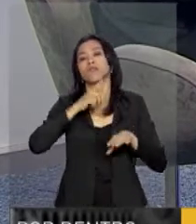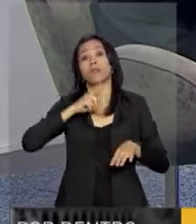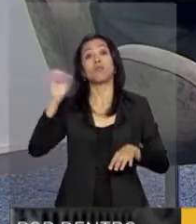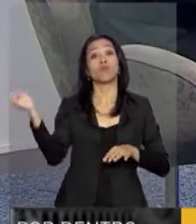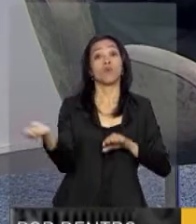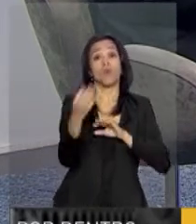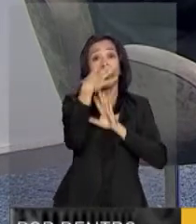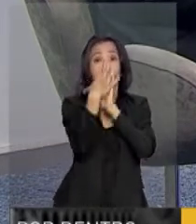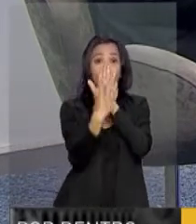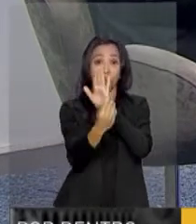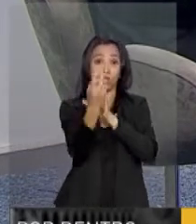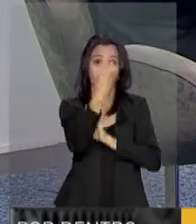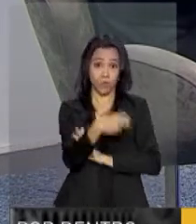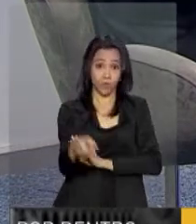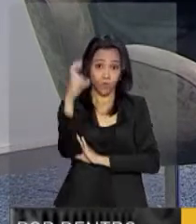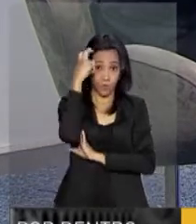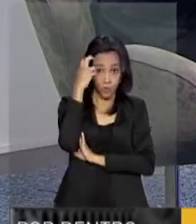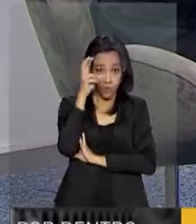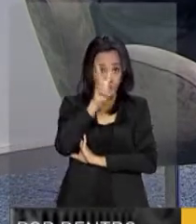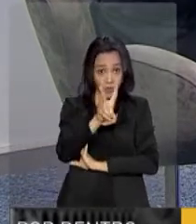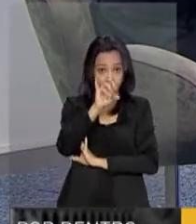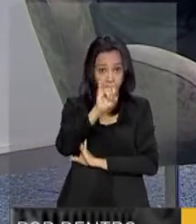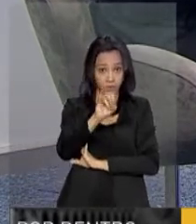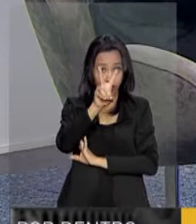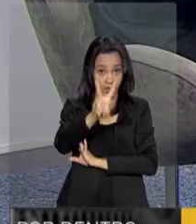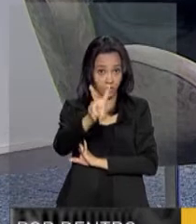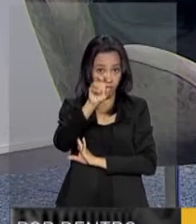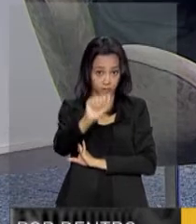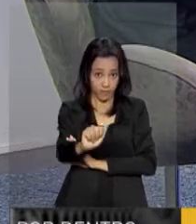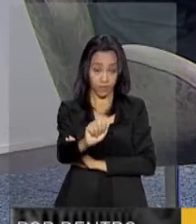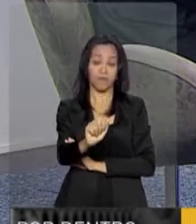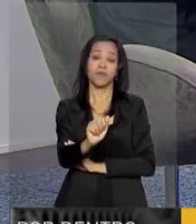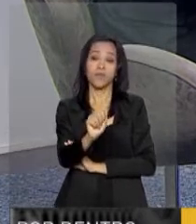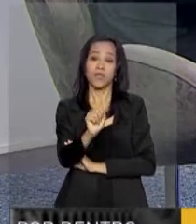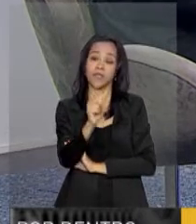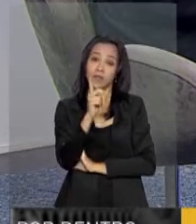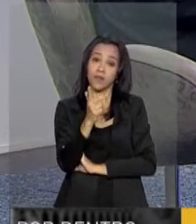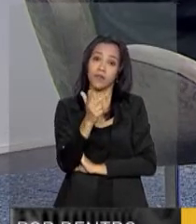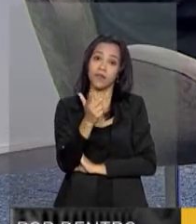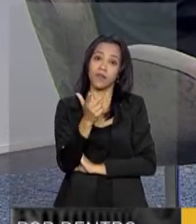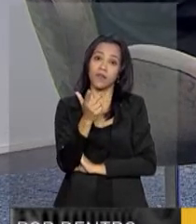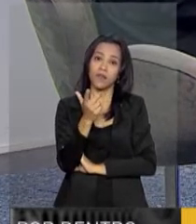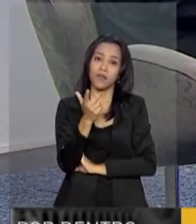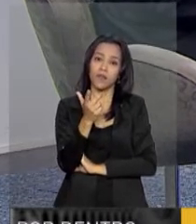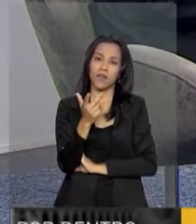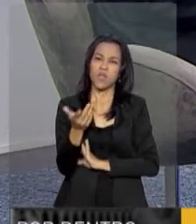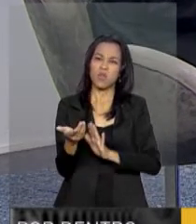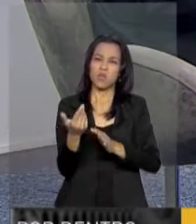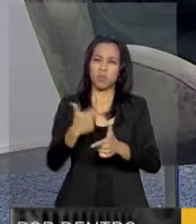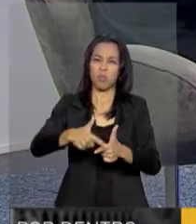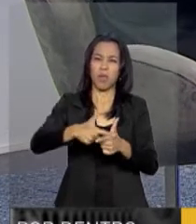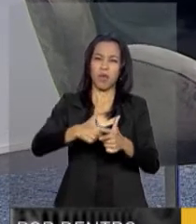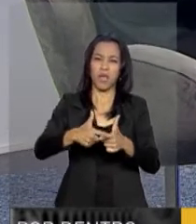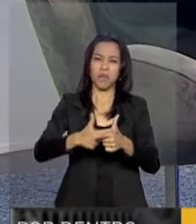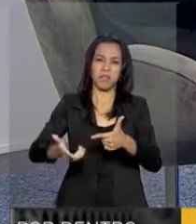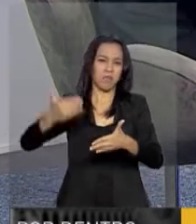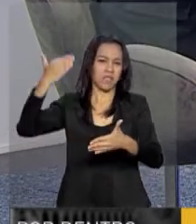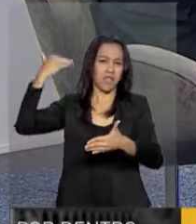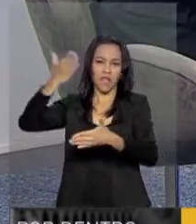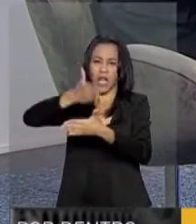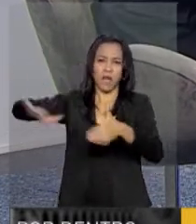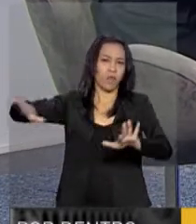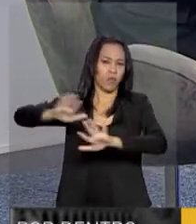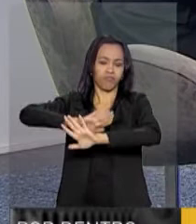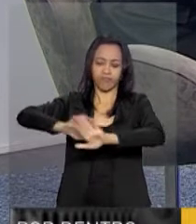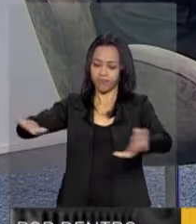viva é que está blindado a aos problemas anteriores e acho que agora ficaremos apenas